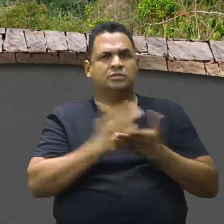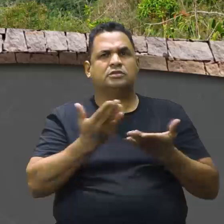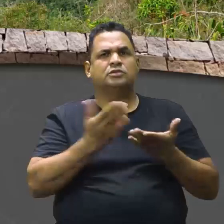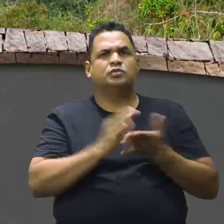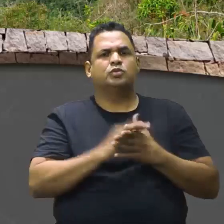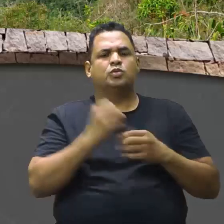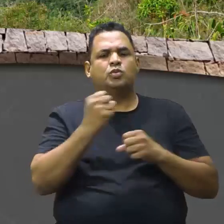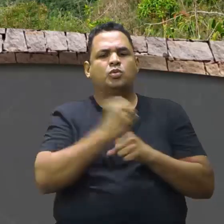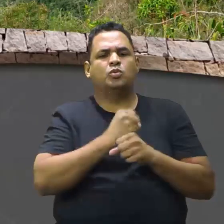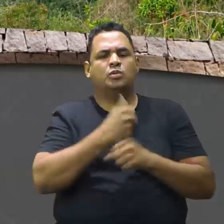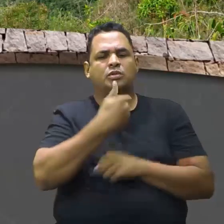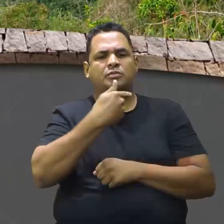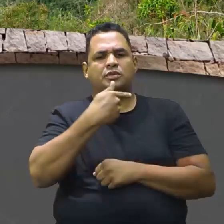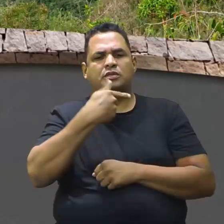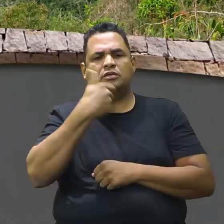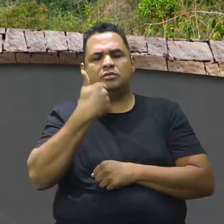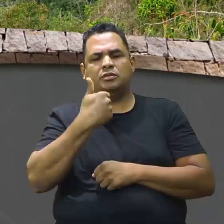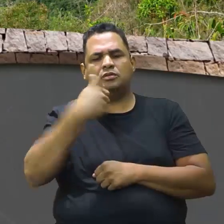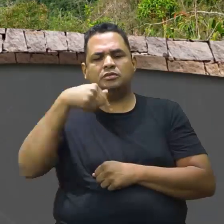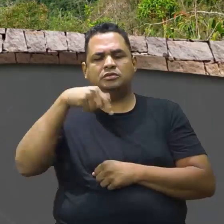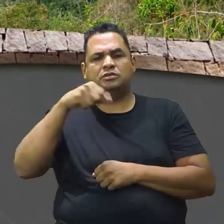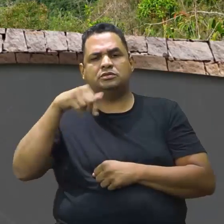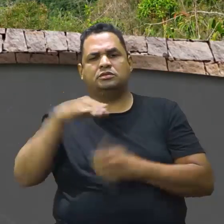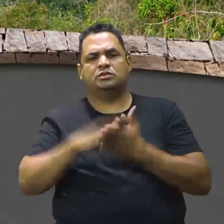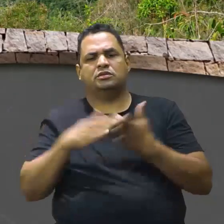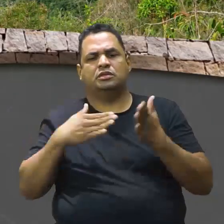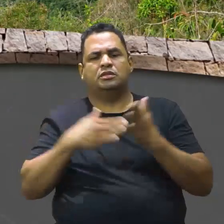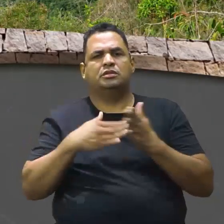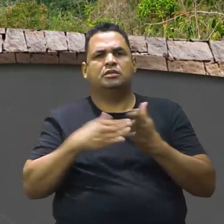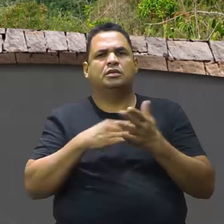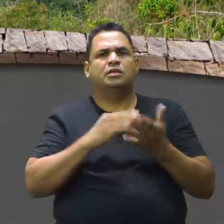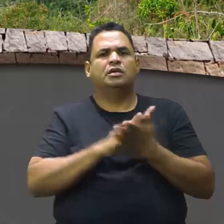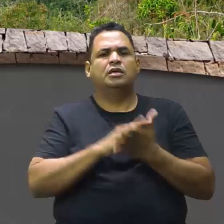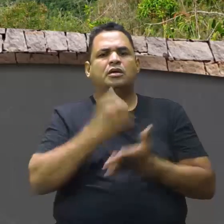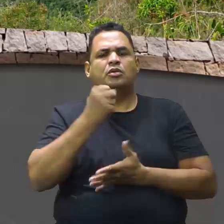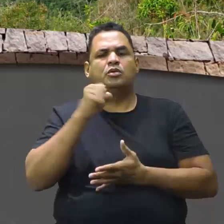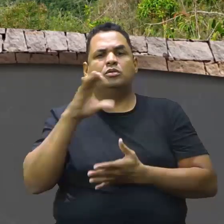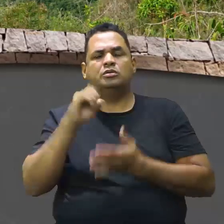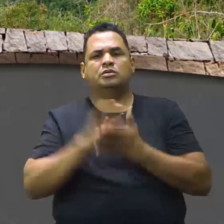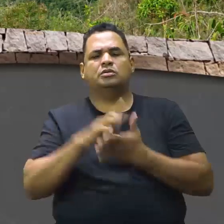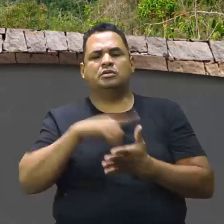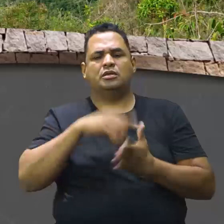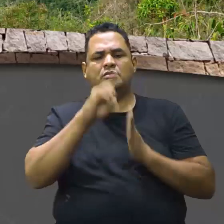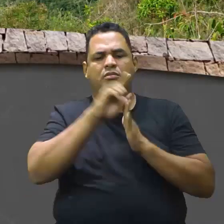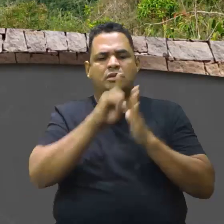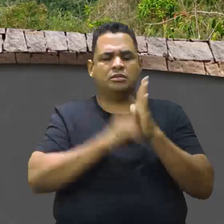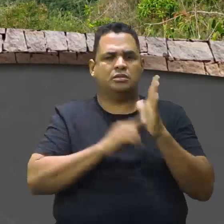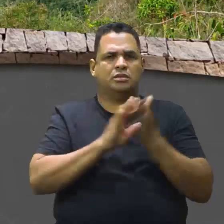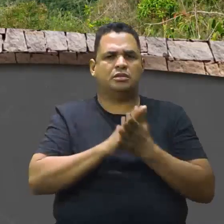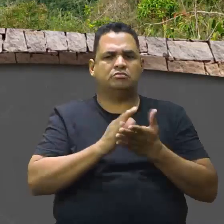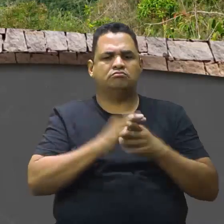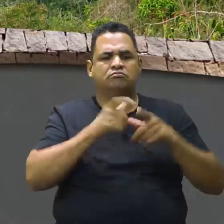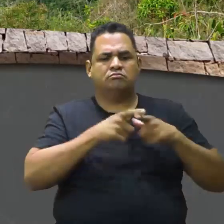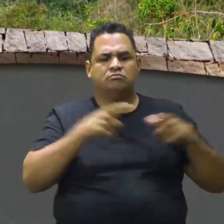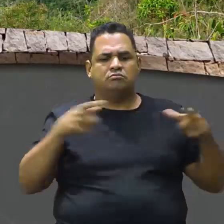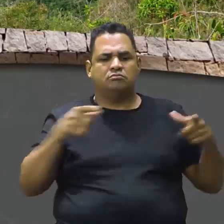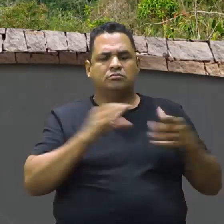1970 até 1980, que durante essa década houve um crescimento aí aproximadamente